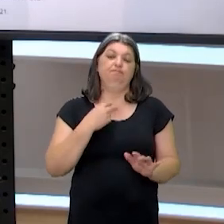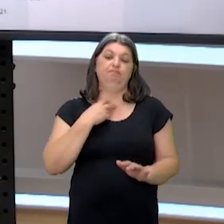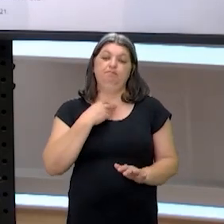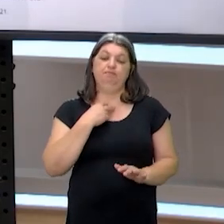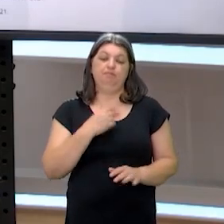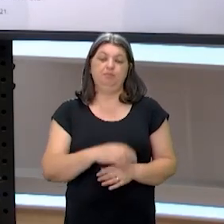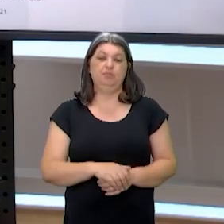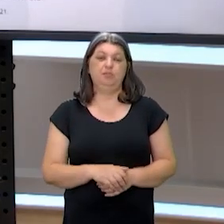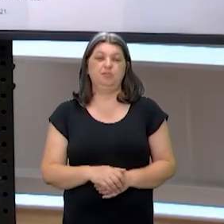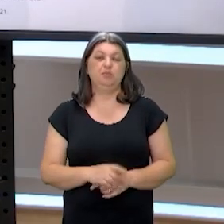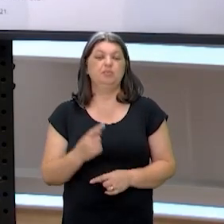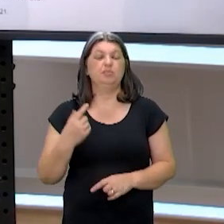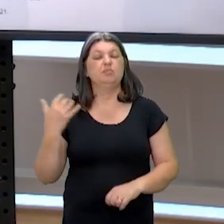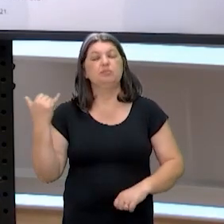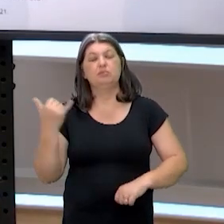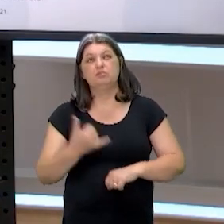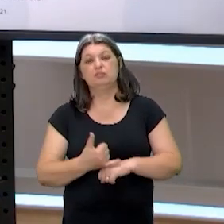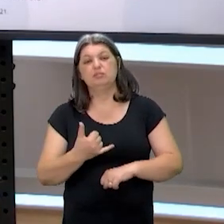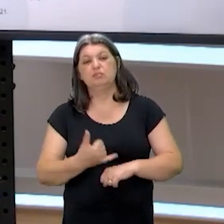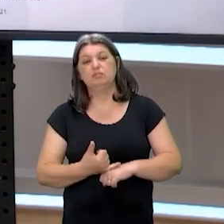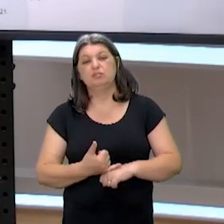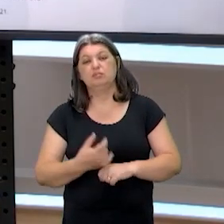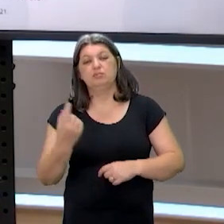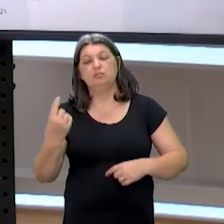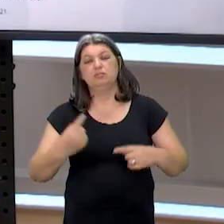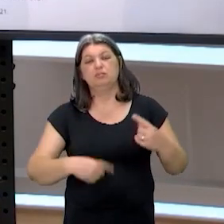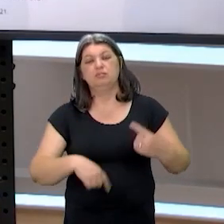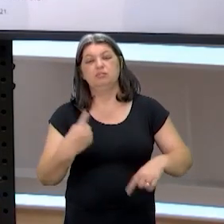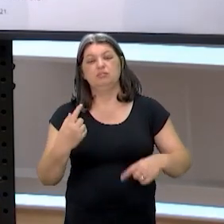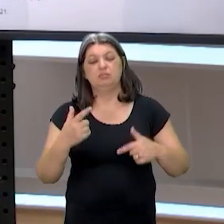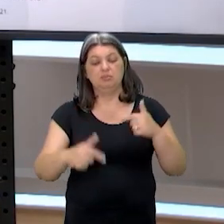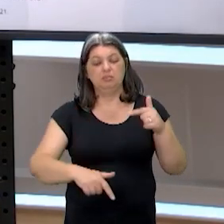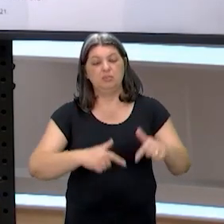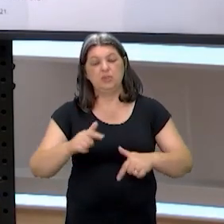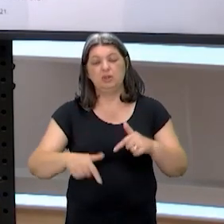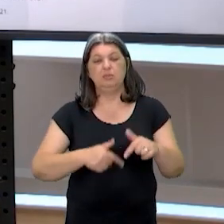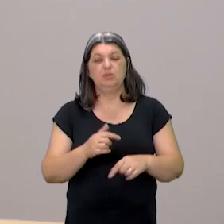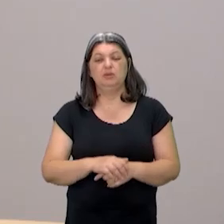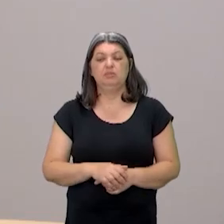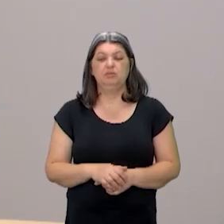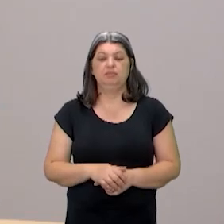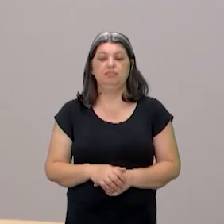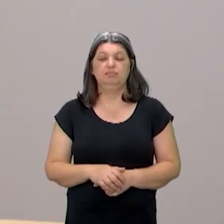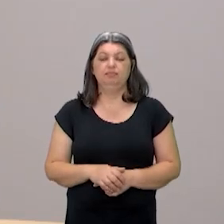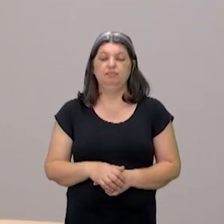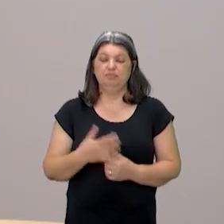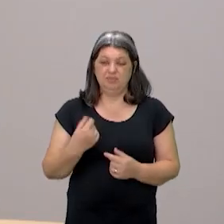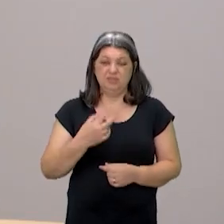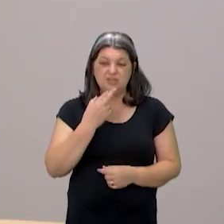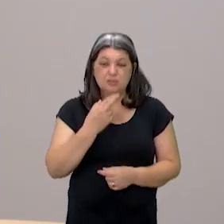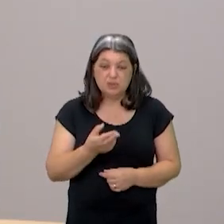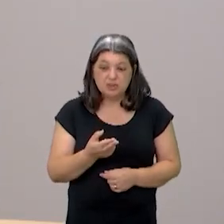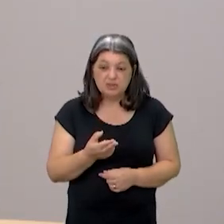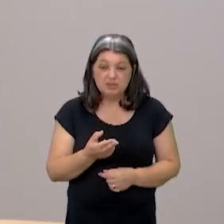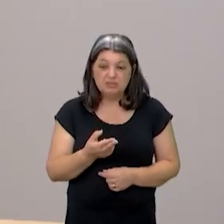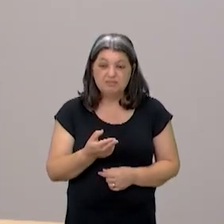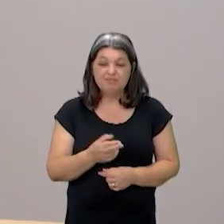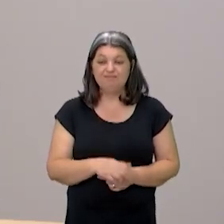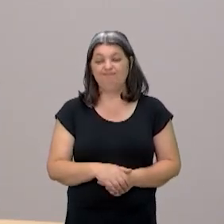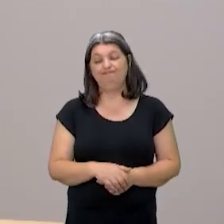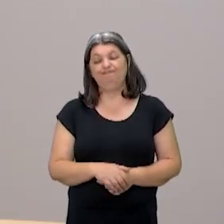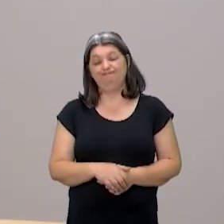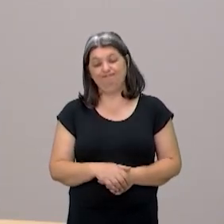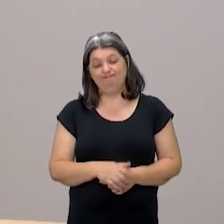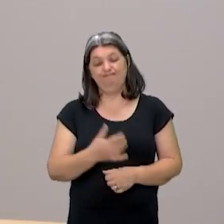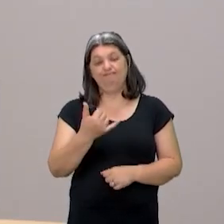entre patrão e trabalhador, quem se dá melhor e por quê? Ah, será que eu preciso responder? patrão se